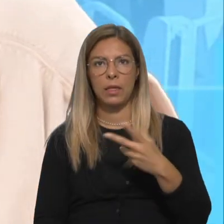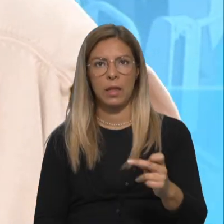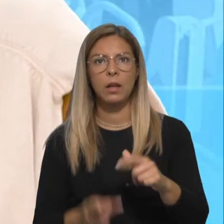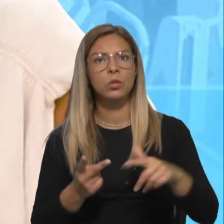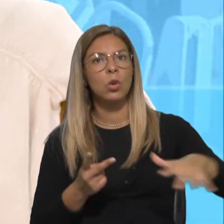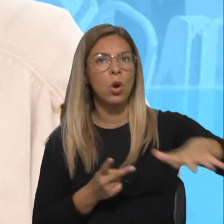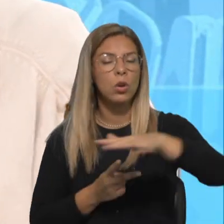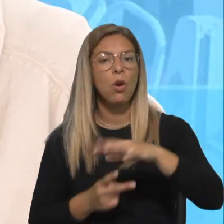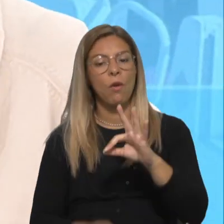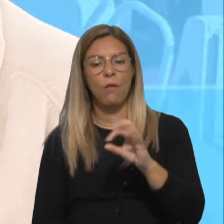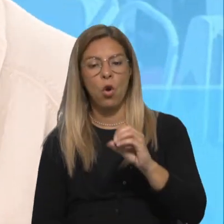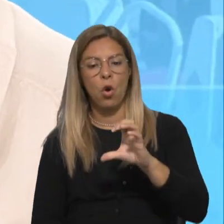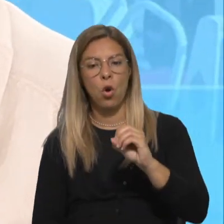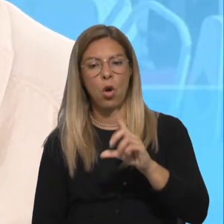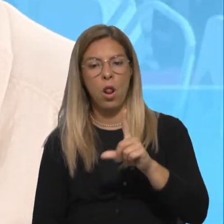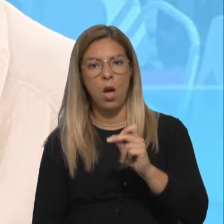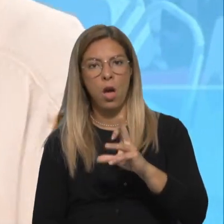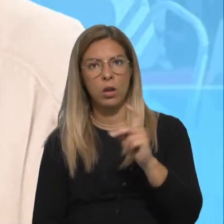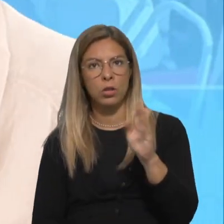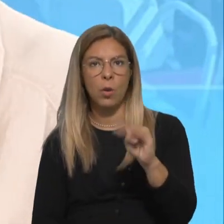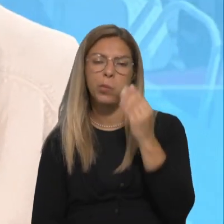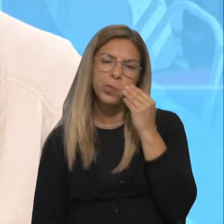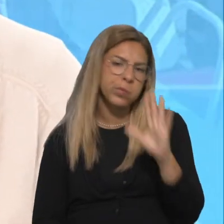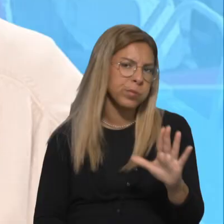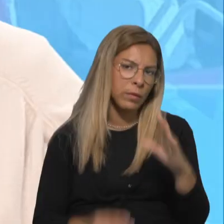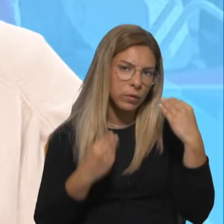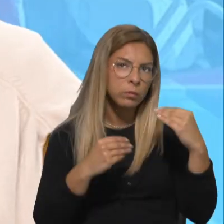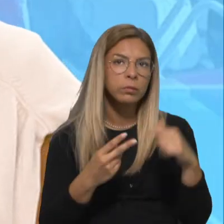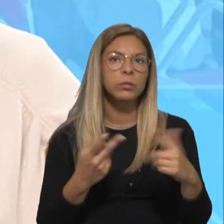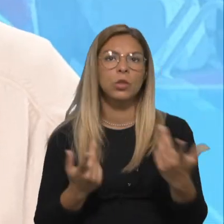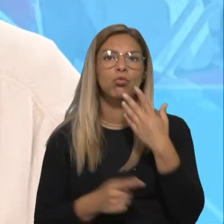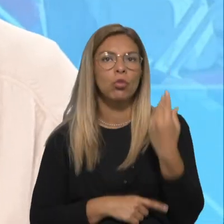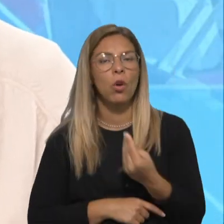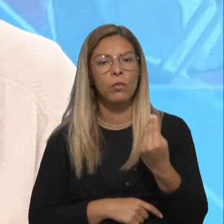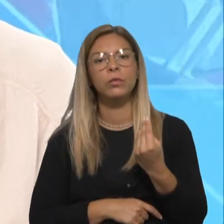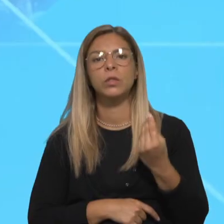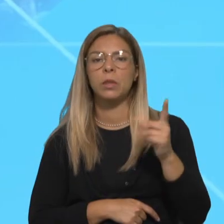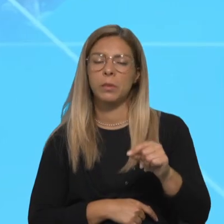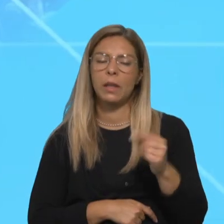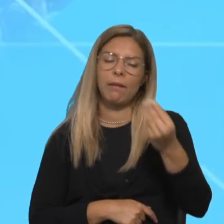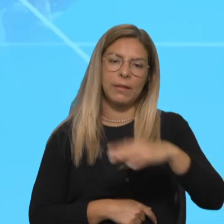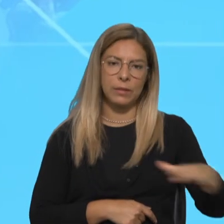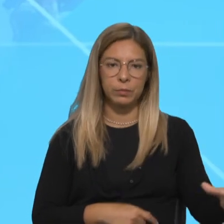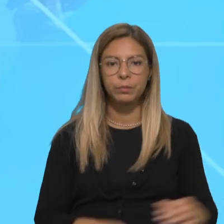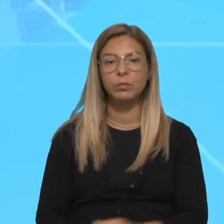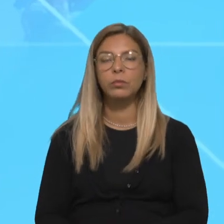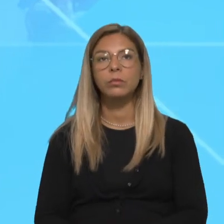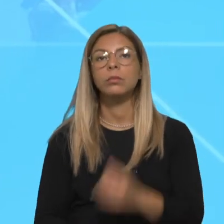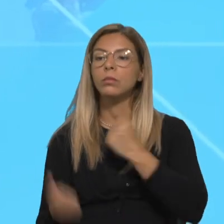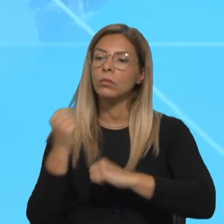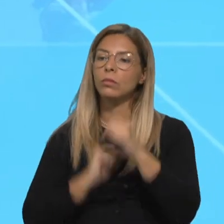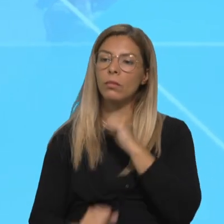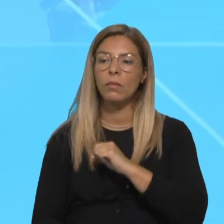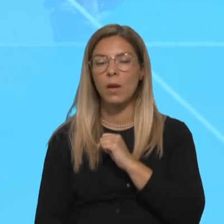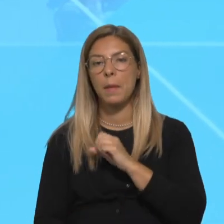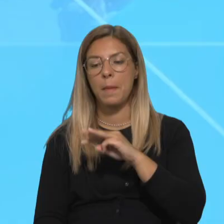vivem focolares, é assim, múltiplo. Vivem crianças, jovens. No caso, António Fonseca, o movimento de Mambré, de que